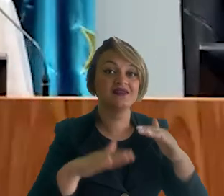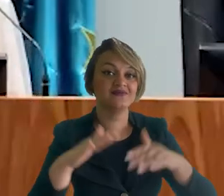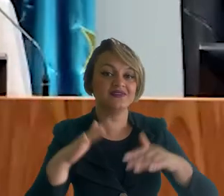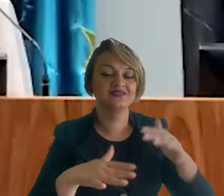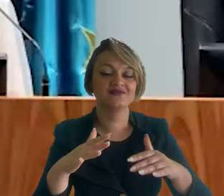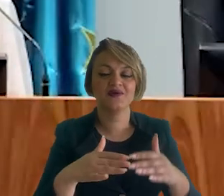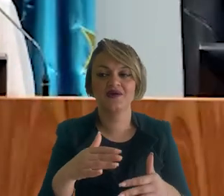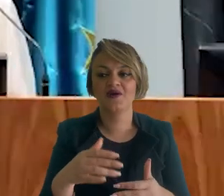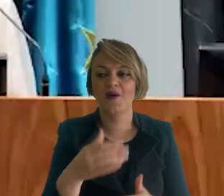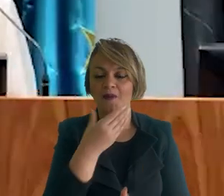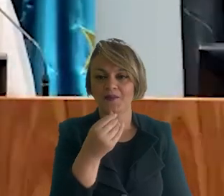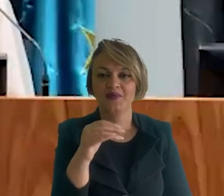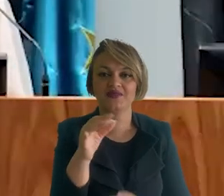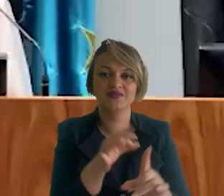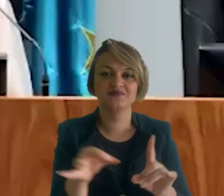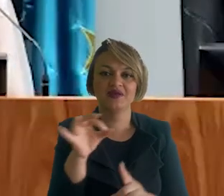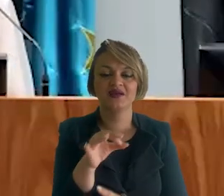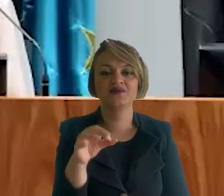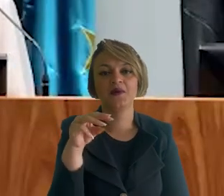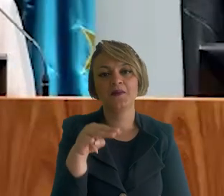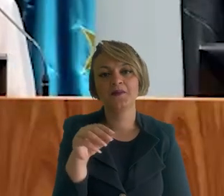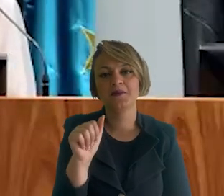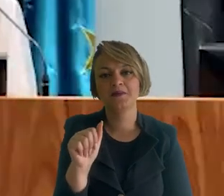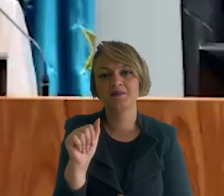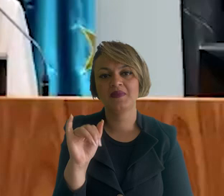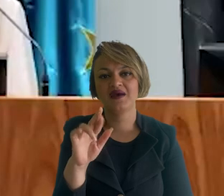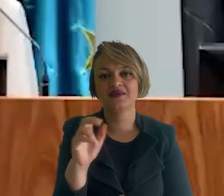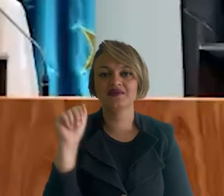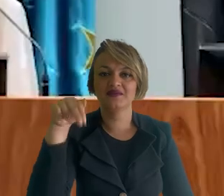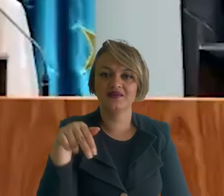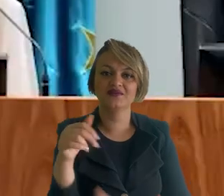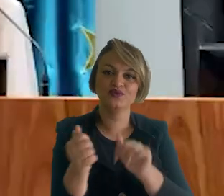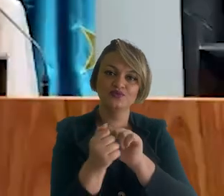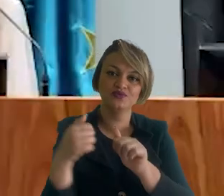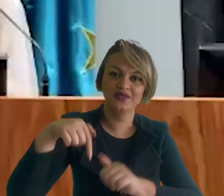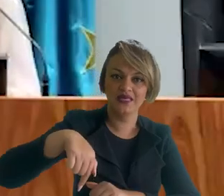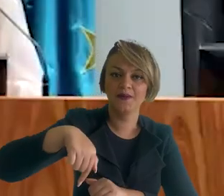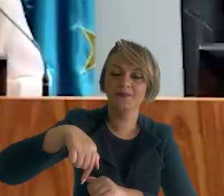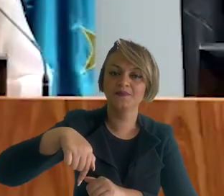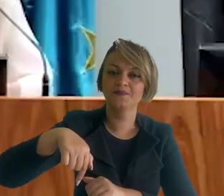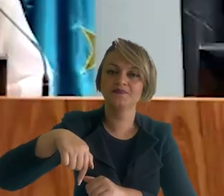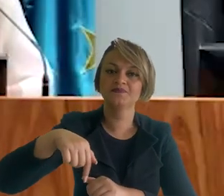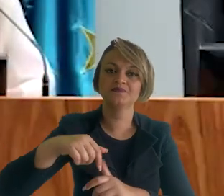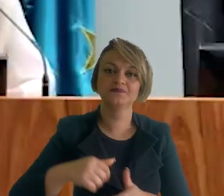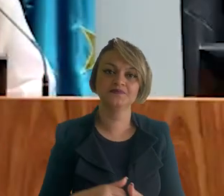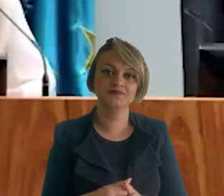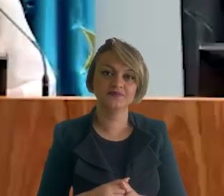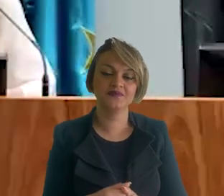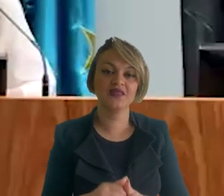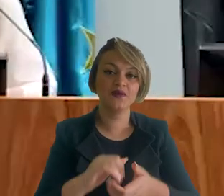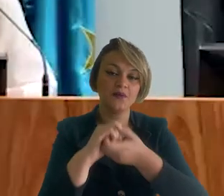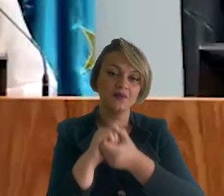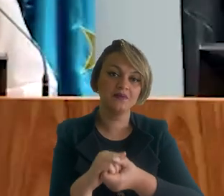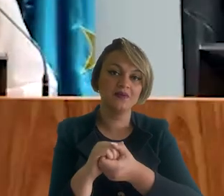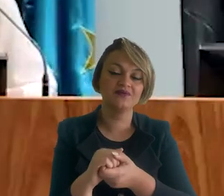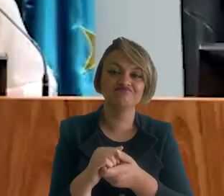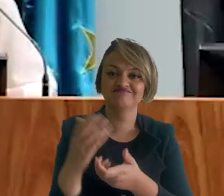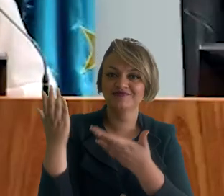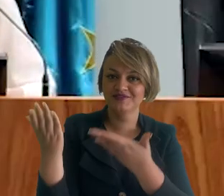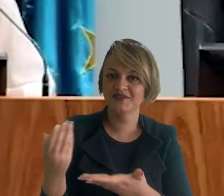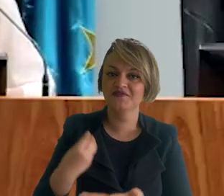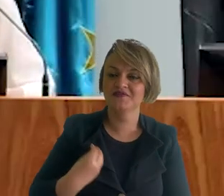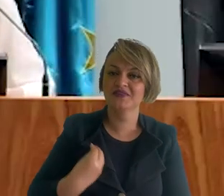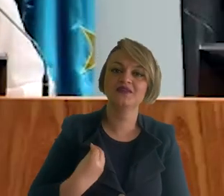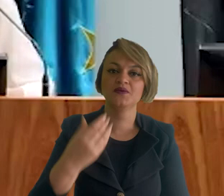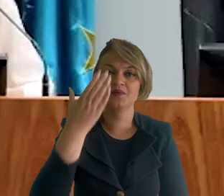do desembargador Maia que está aqui presente conosco também e saúde a sua